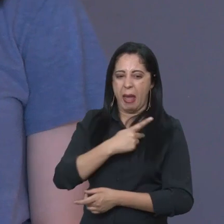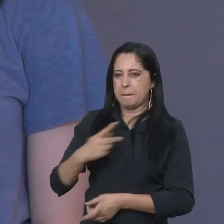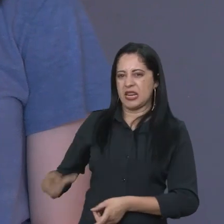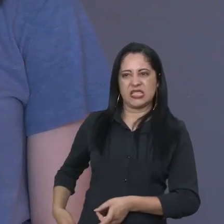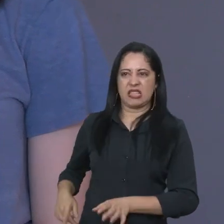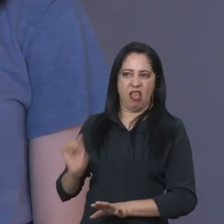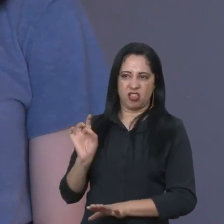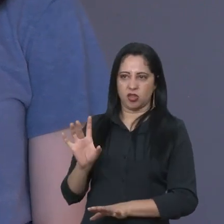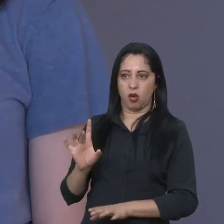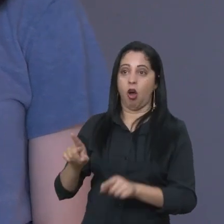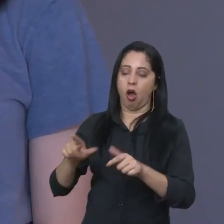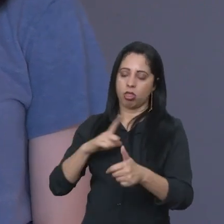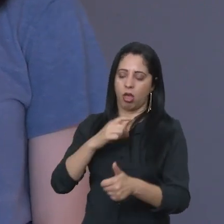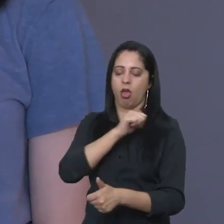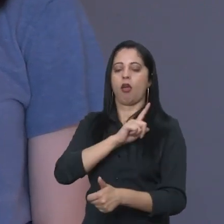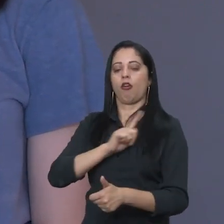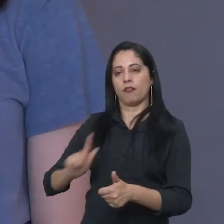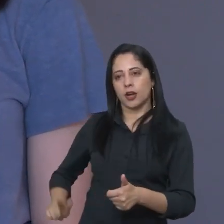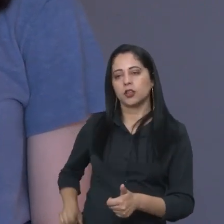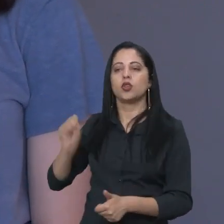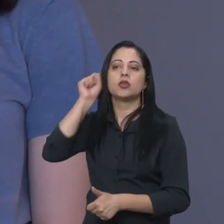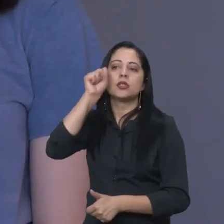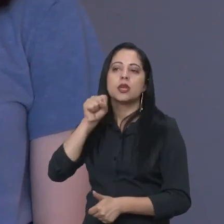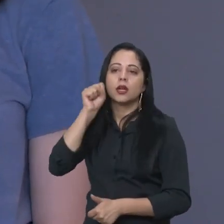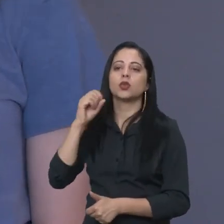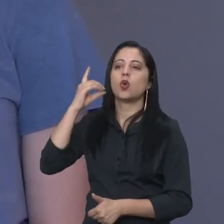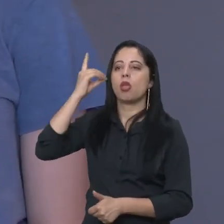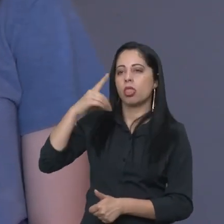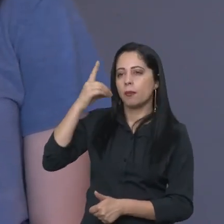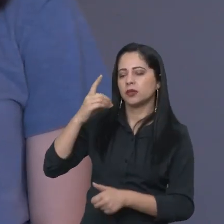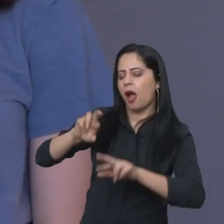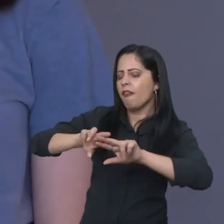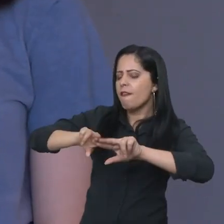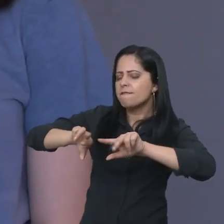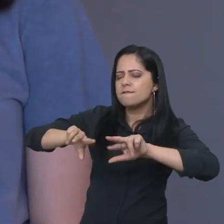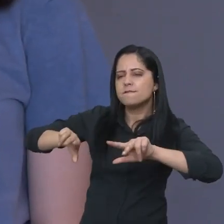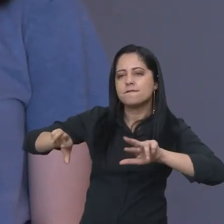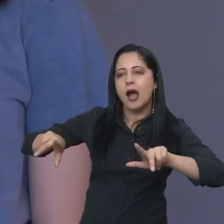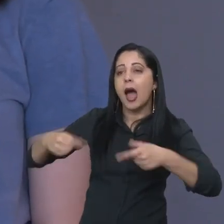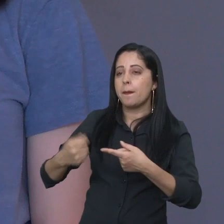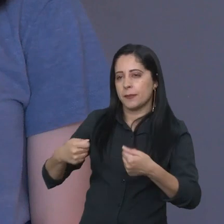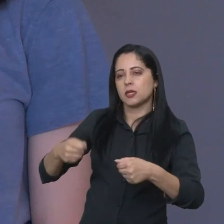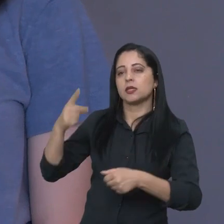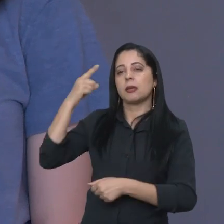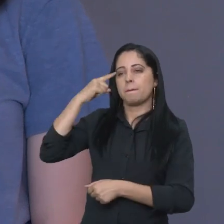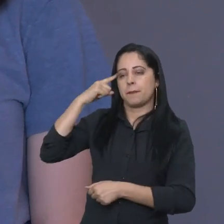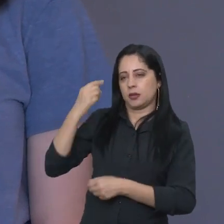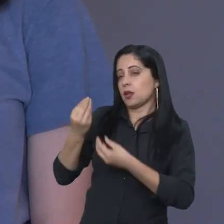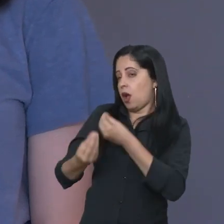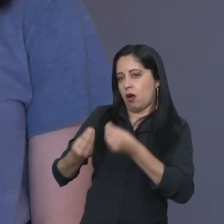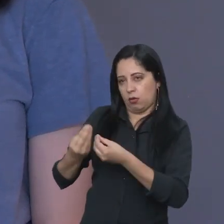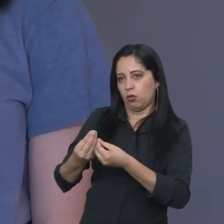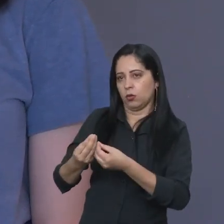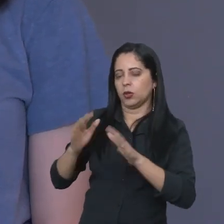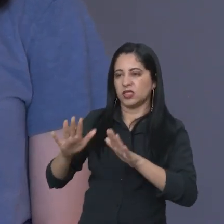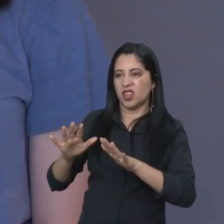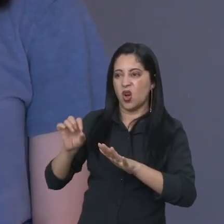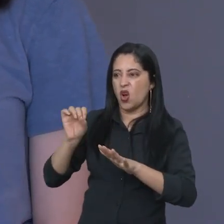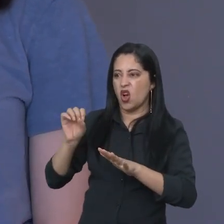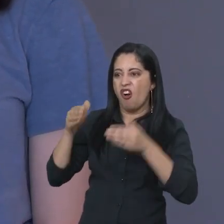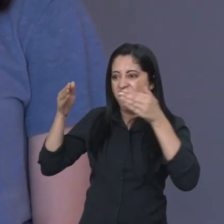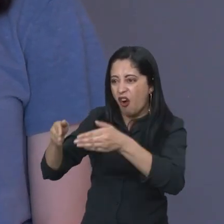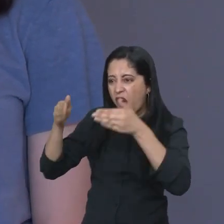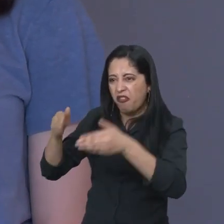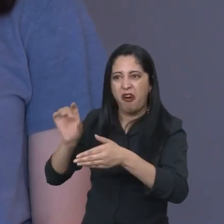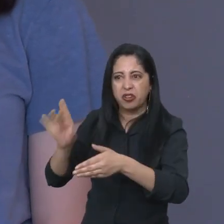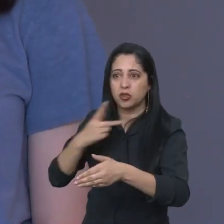só o presidente da República, né? Tem governador, tem senador, tem deputado, tem vários outros cargos que a gente tem que pensar também. Então,